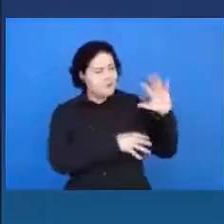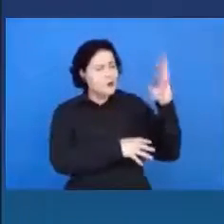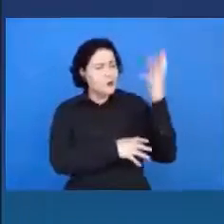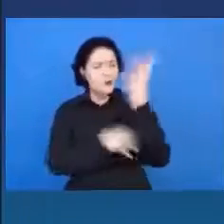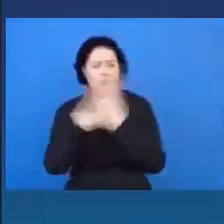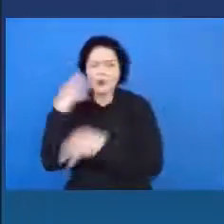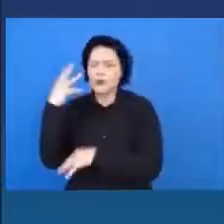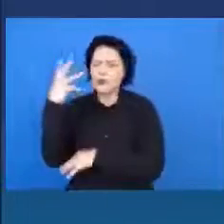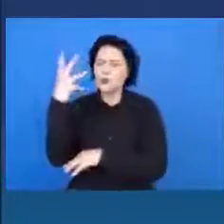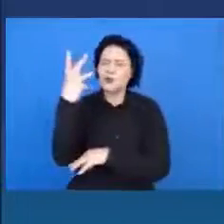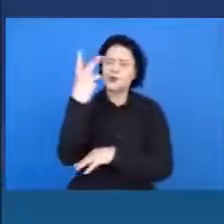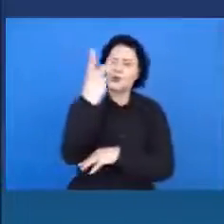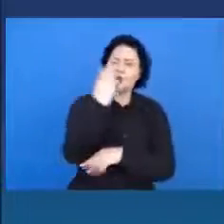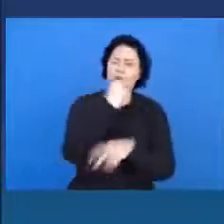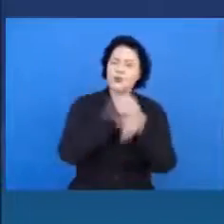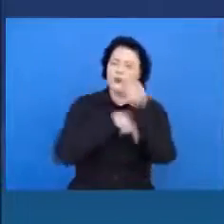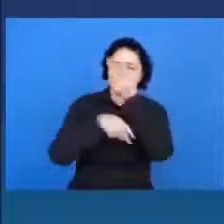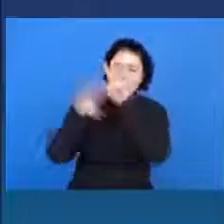A